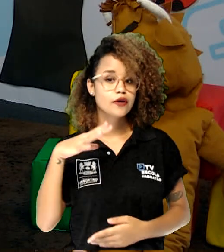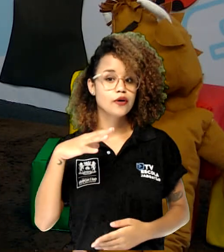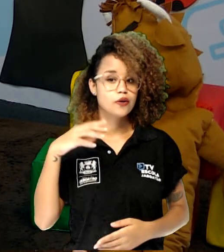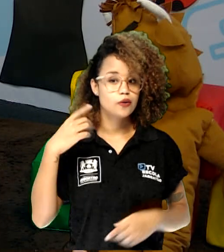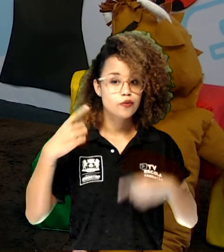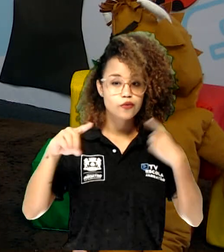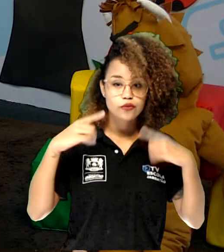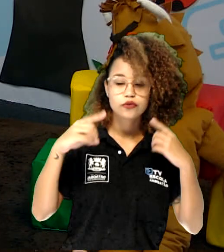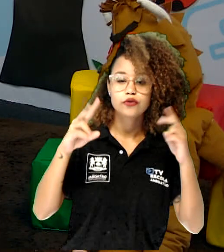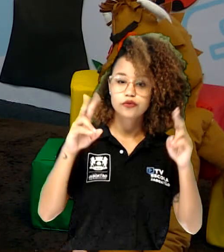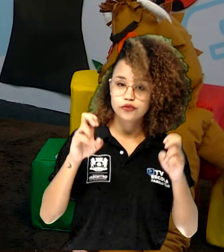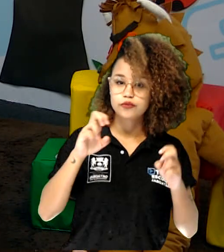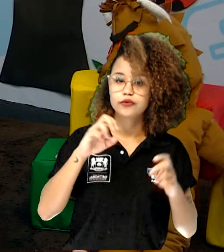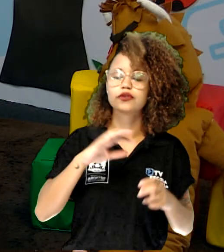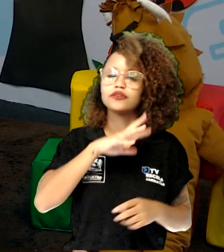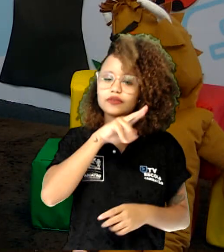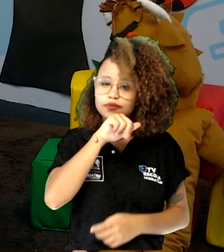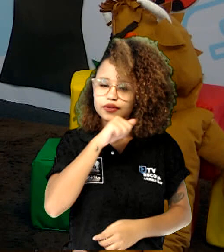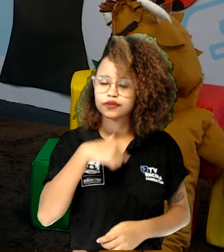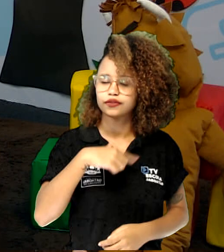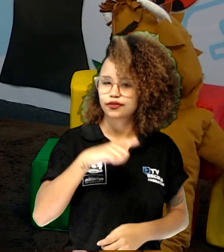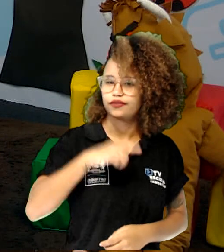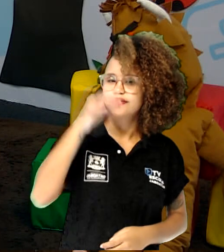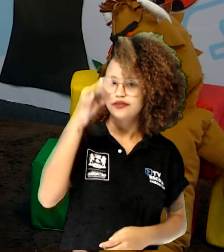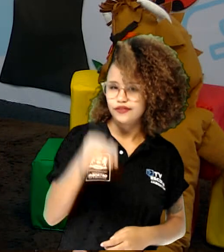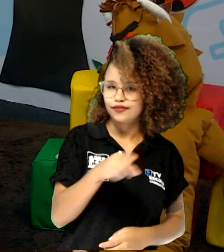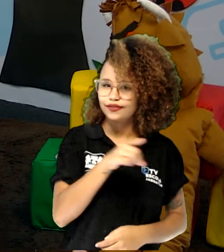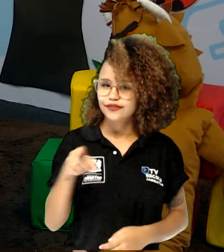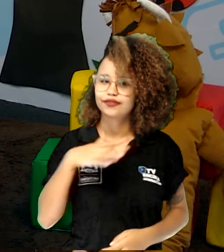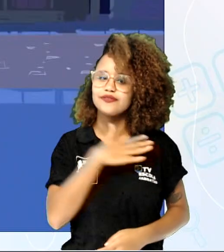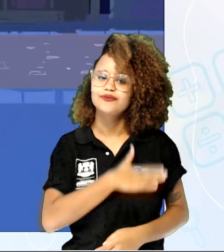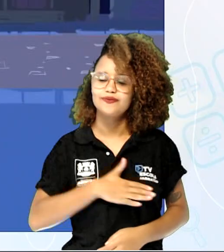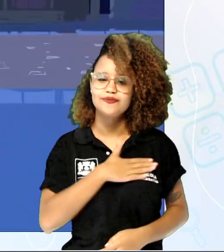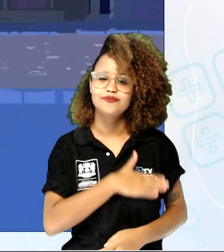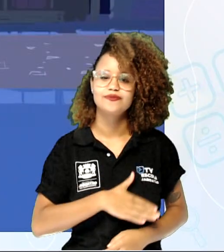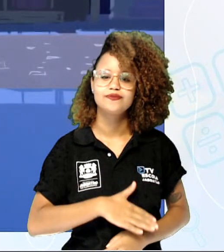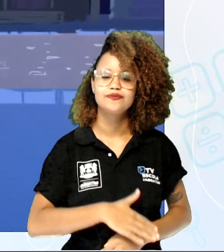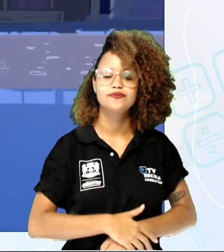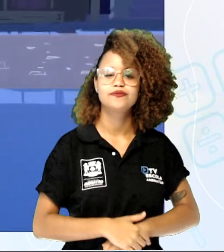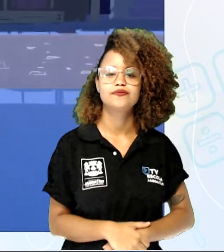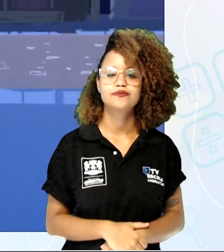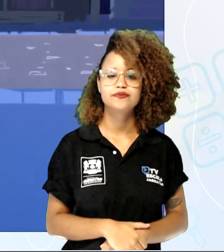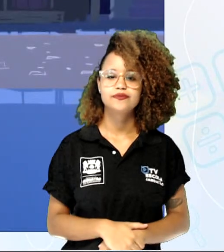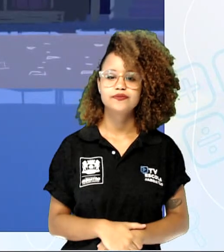esse animal? Ah, eu tenho certeza que vocês vão gostar.